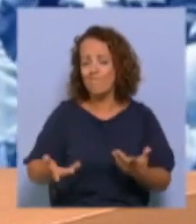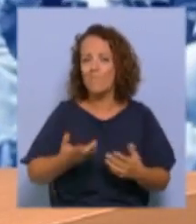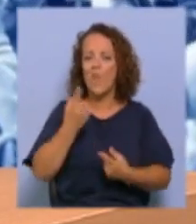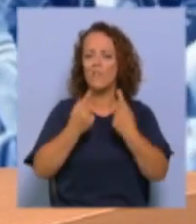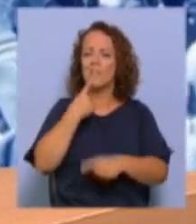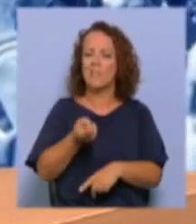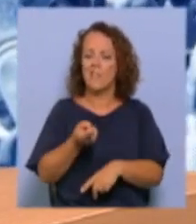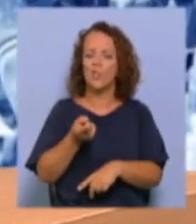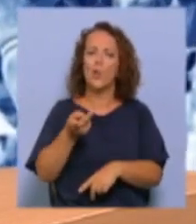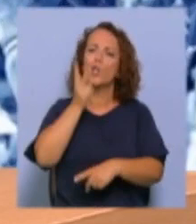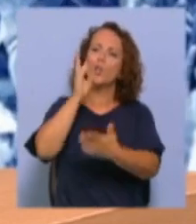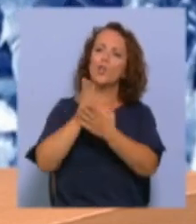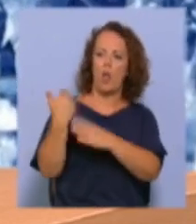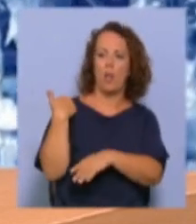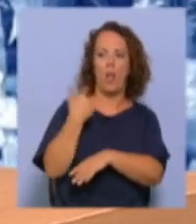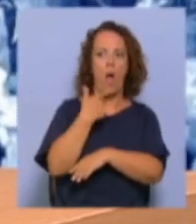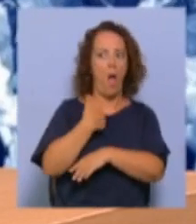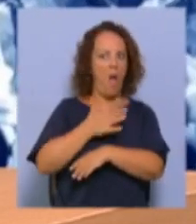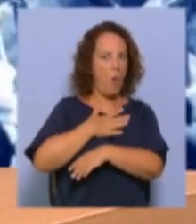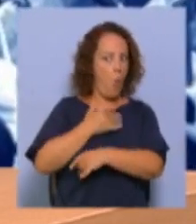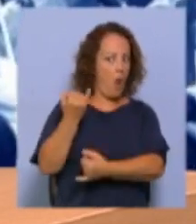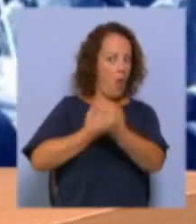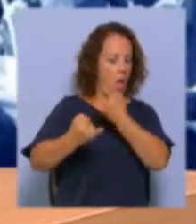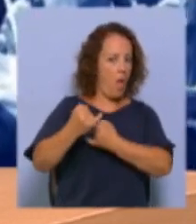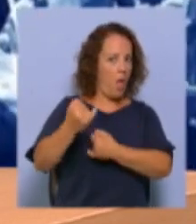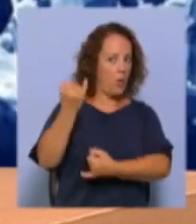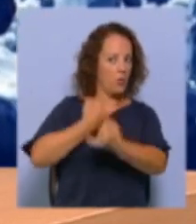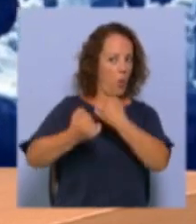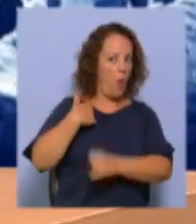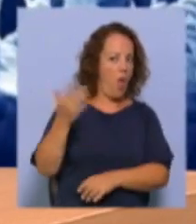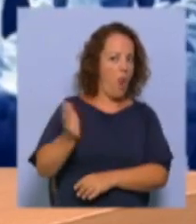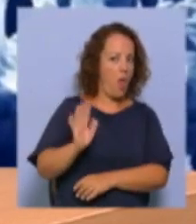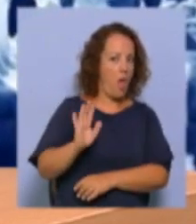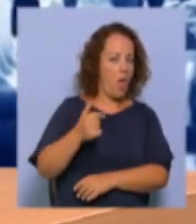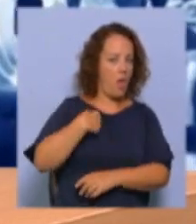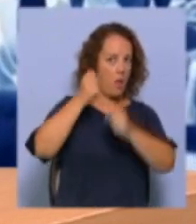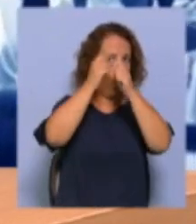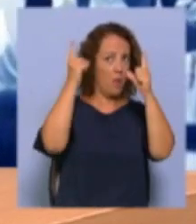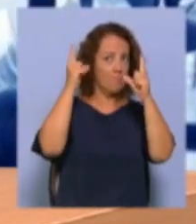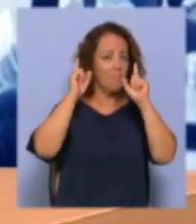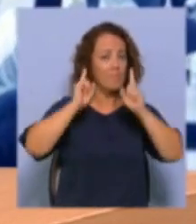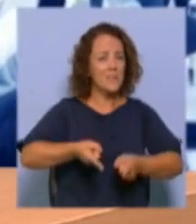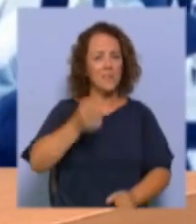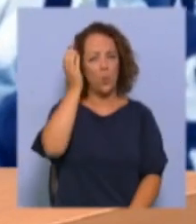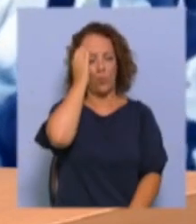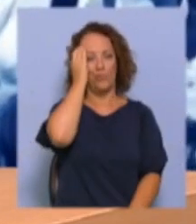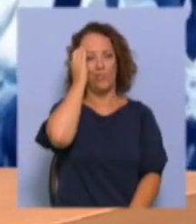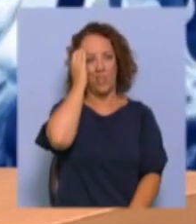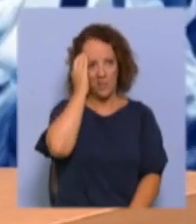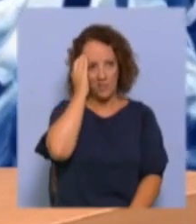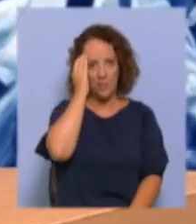nos diz a nós, diretores de colégio, assim, não queria estar na sua pele, não queria estar na tua pele, eu, efetivamente, acho que todos temos de estar conscientes também que a pele